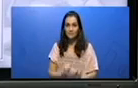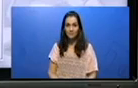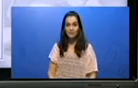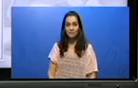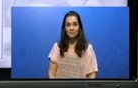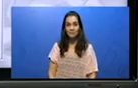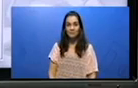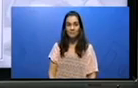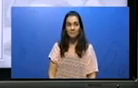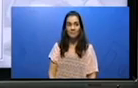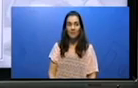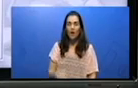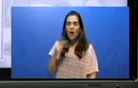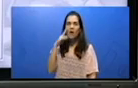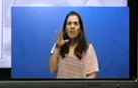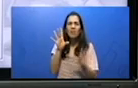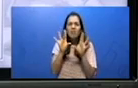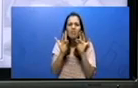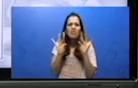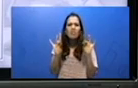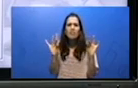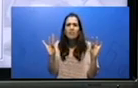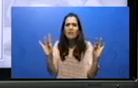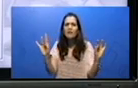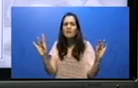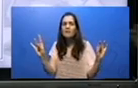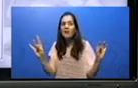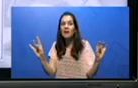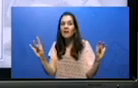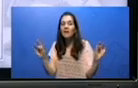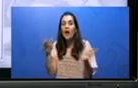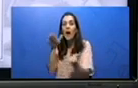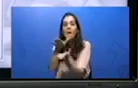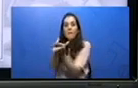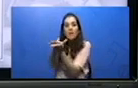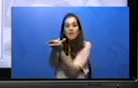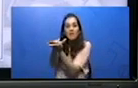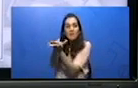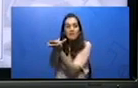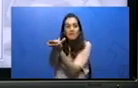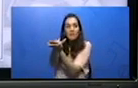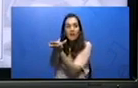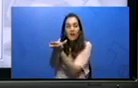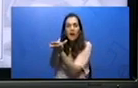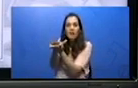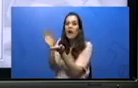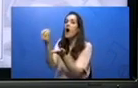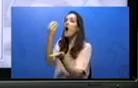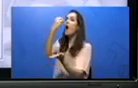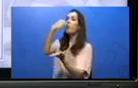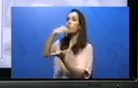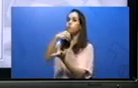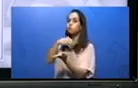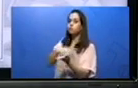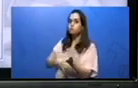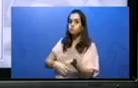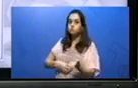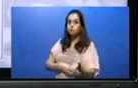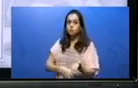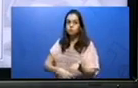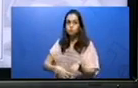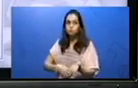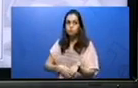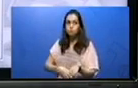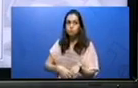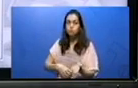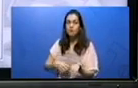Aqui um pouco mais de detalhes do sistema digestório de uma planária. Tenho aqui uma linha única e depois se